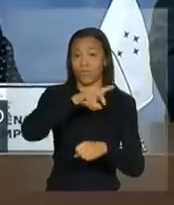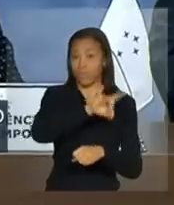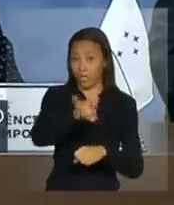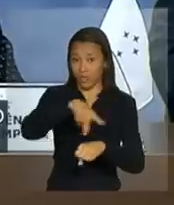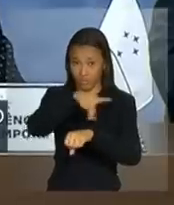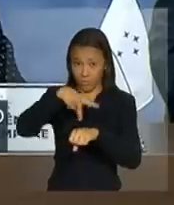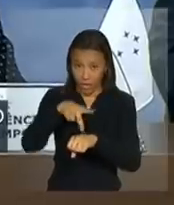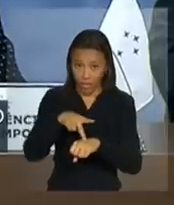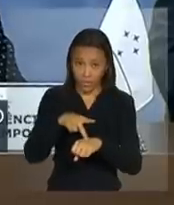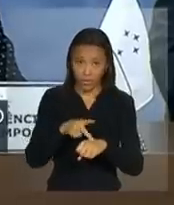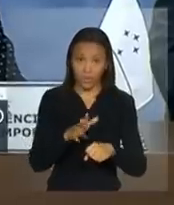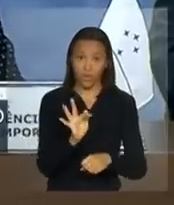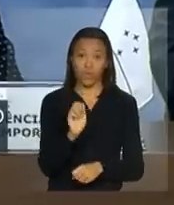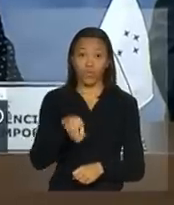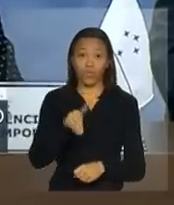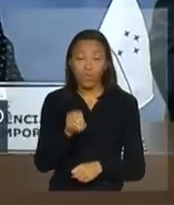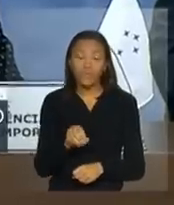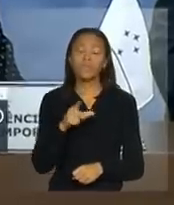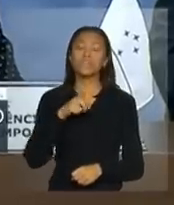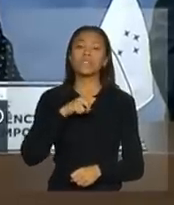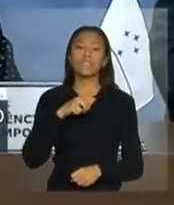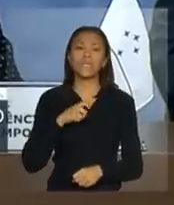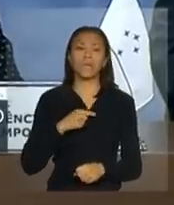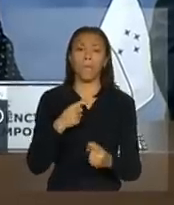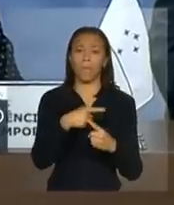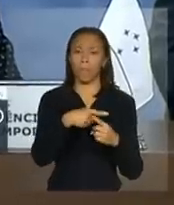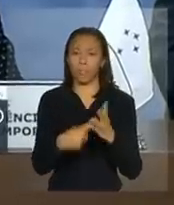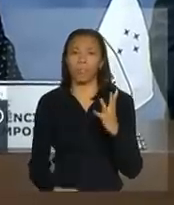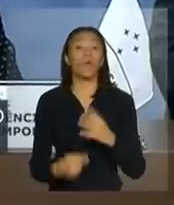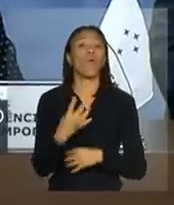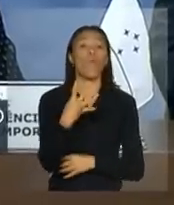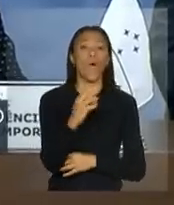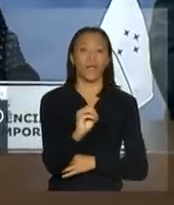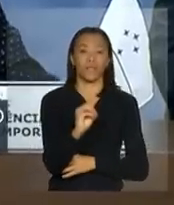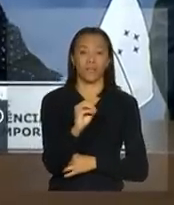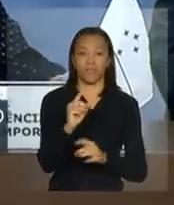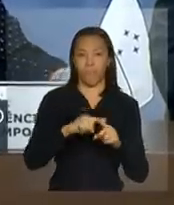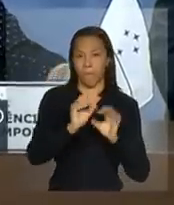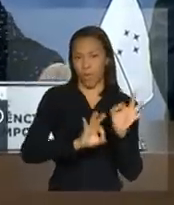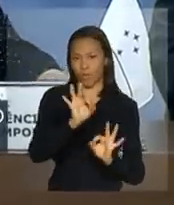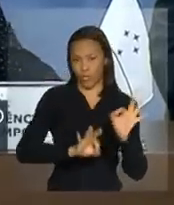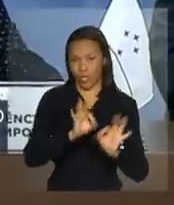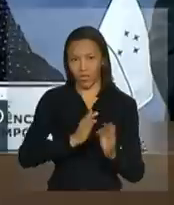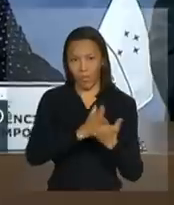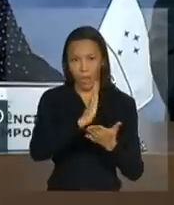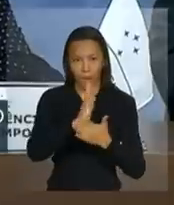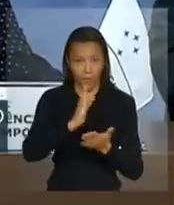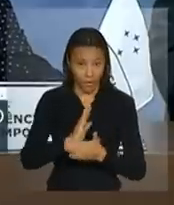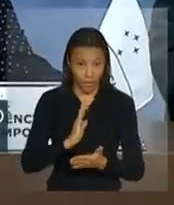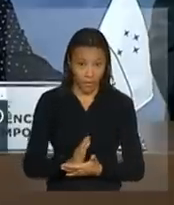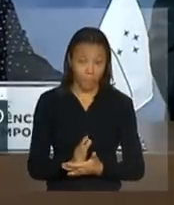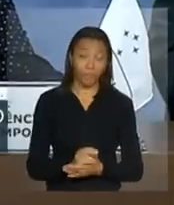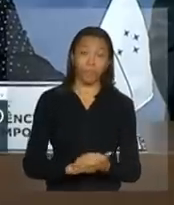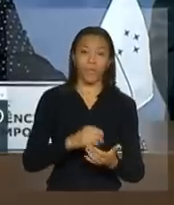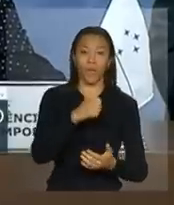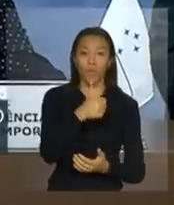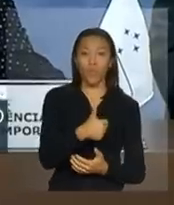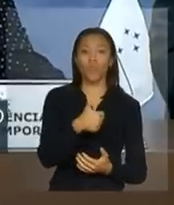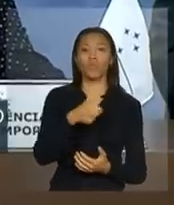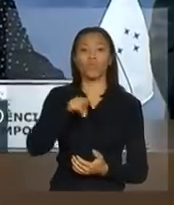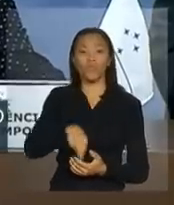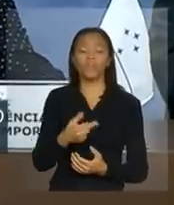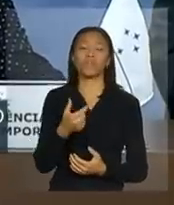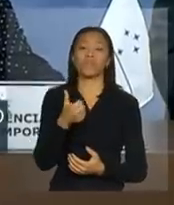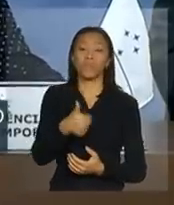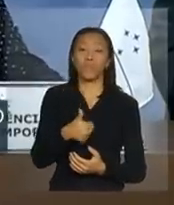O fundo já abarca cerca de 40 projetos aprovados, com uma carteira que supera 1,1 bilhão